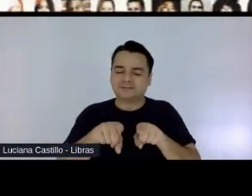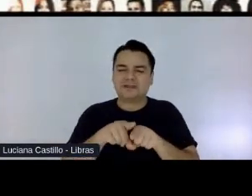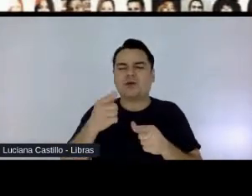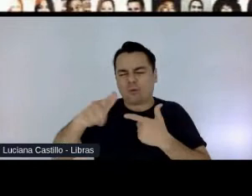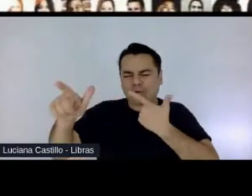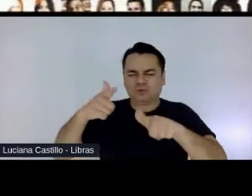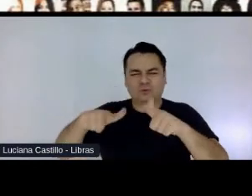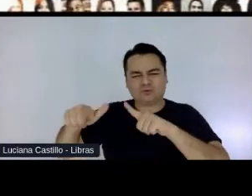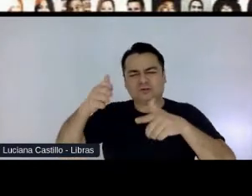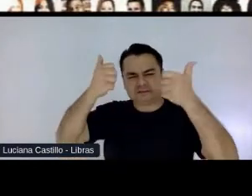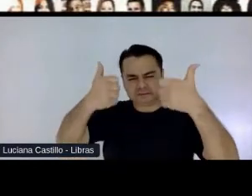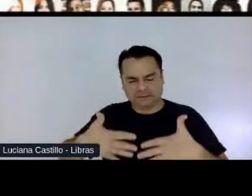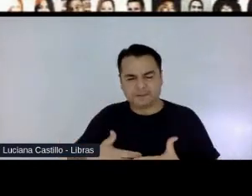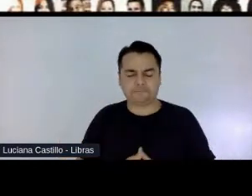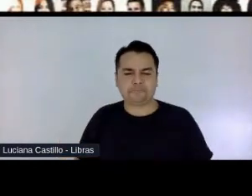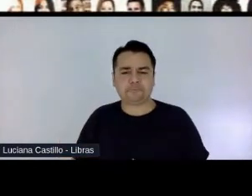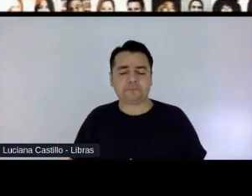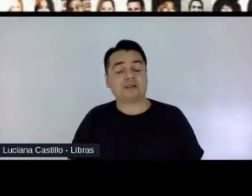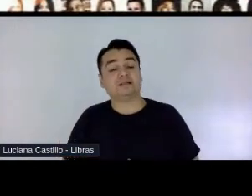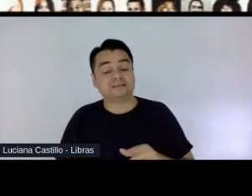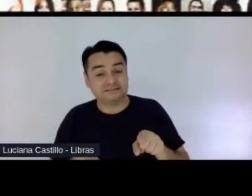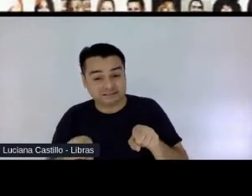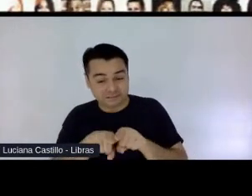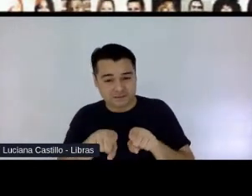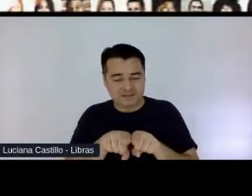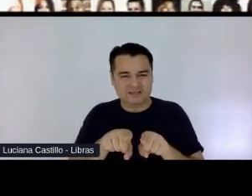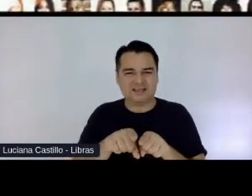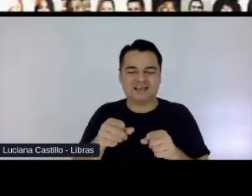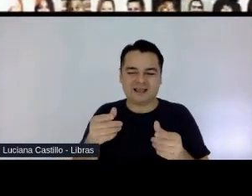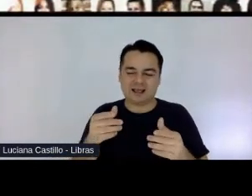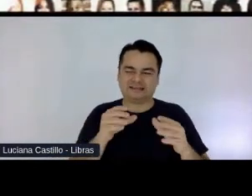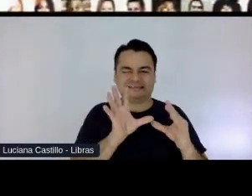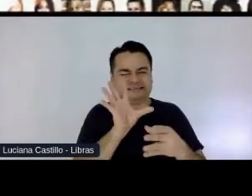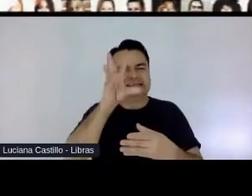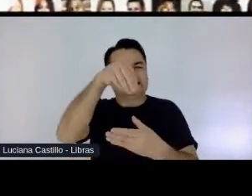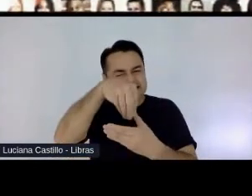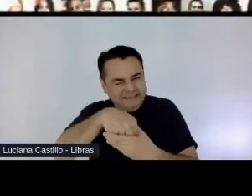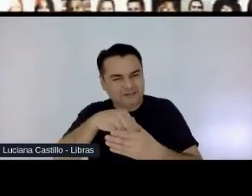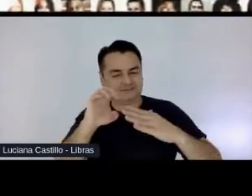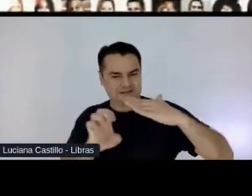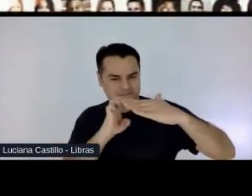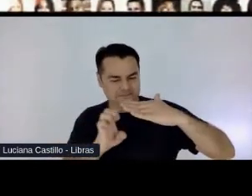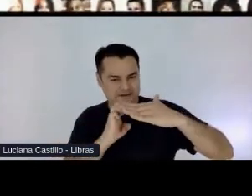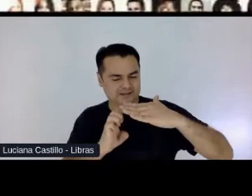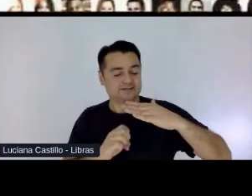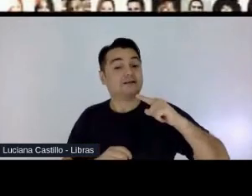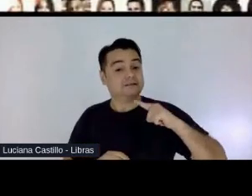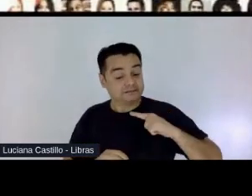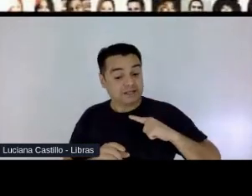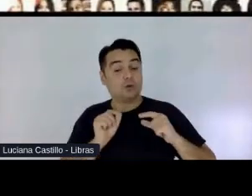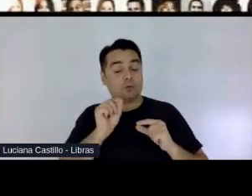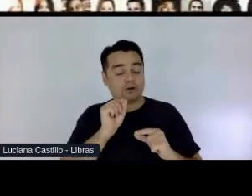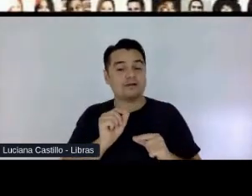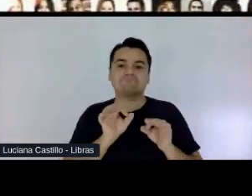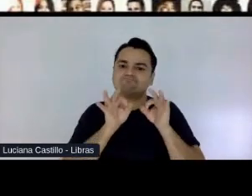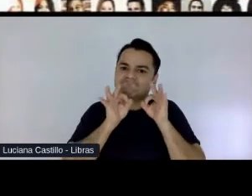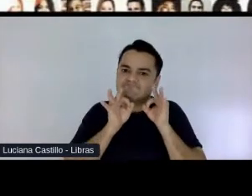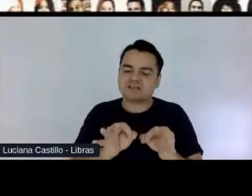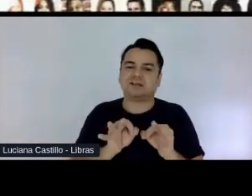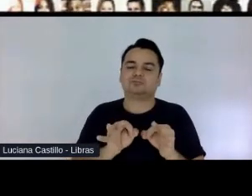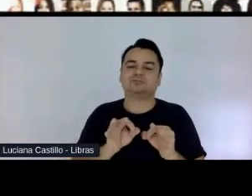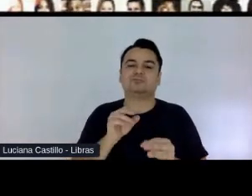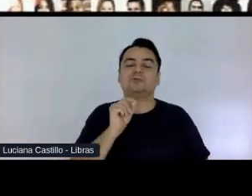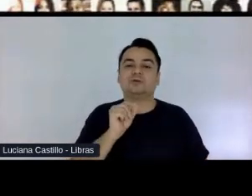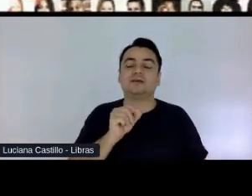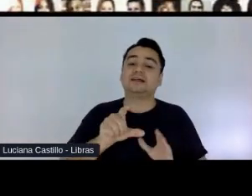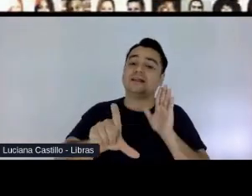né? E a gente trazendo mais para o mundo corporativo, então, a gente tem isso garantido na